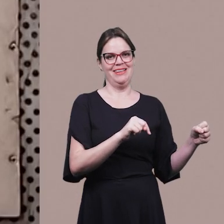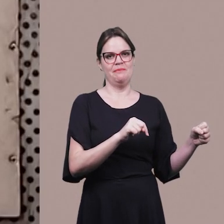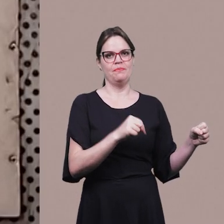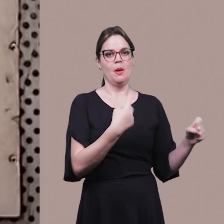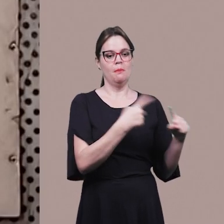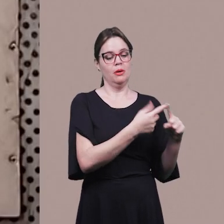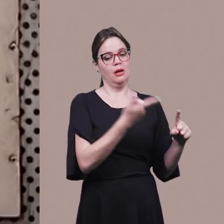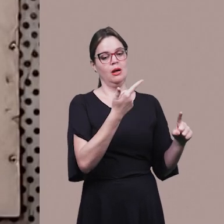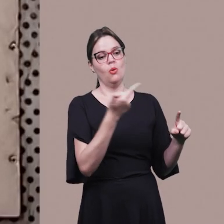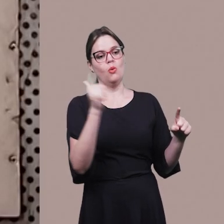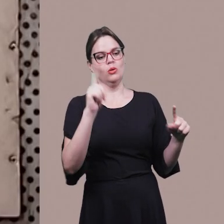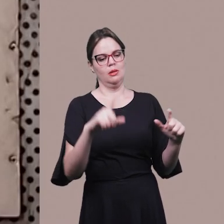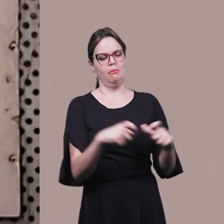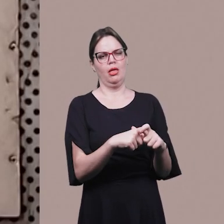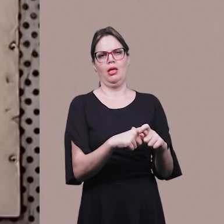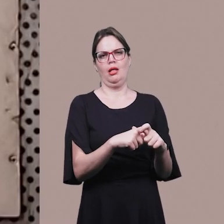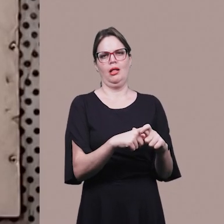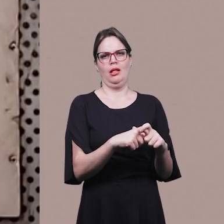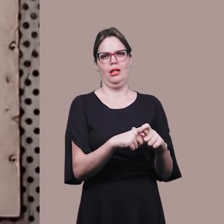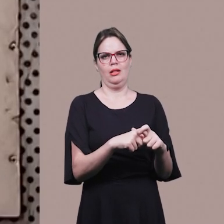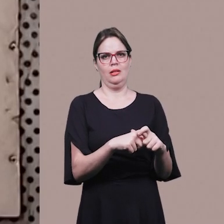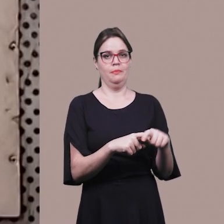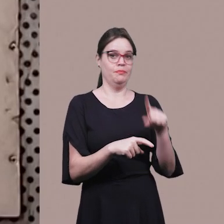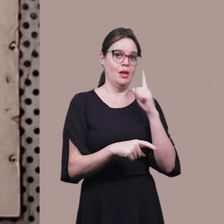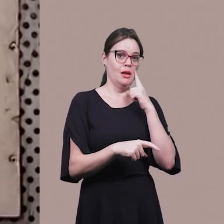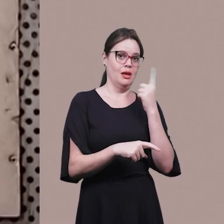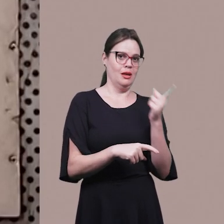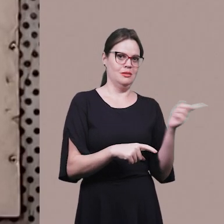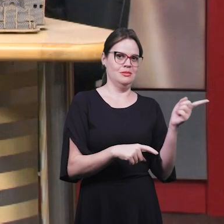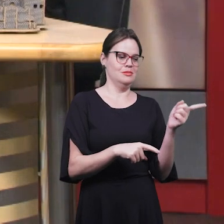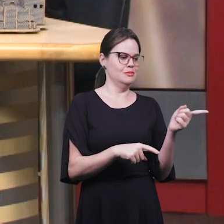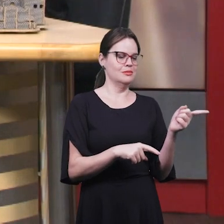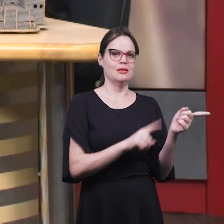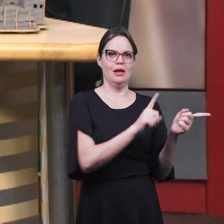E esse aqui de baixo é um tanque